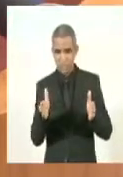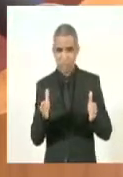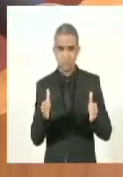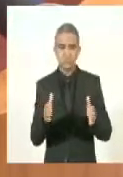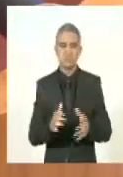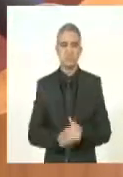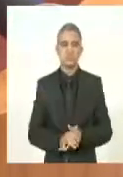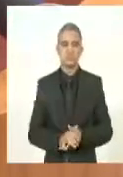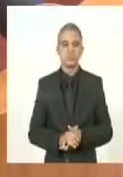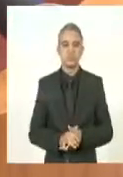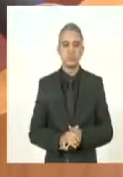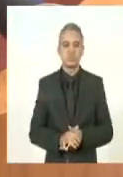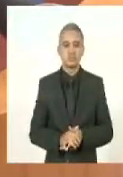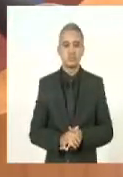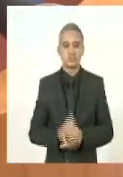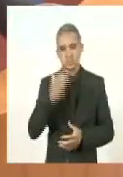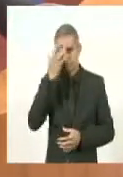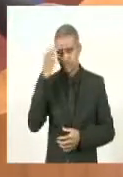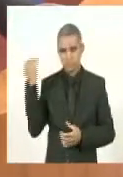um release